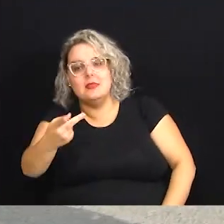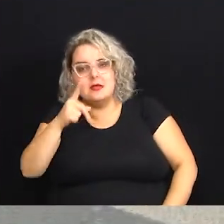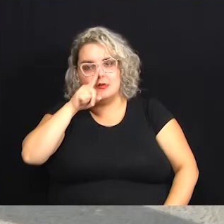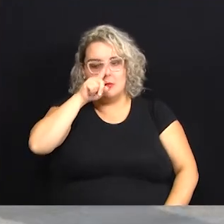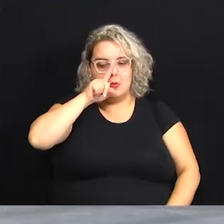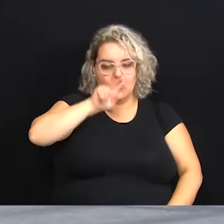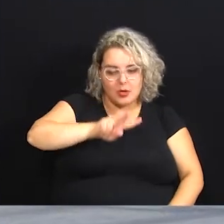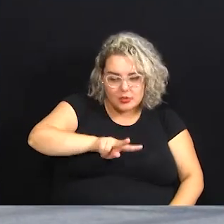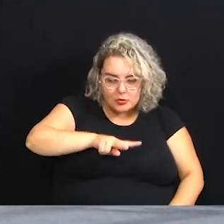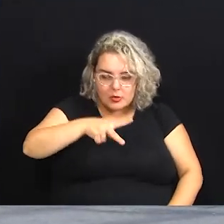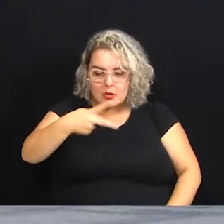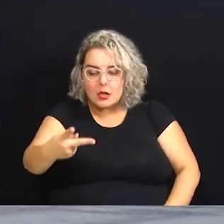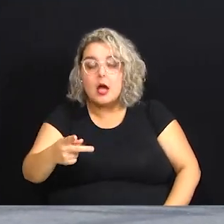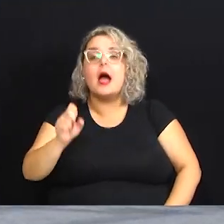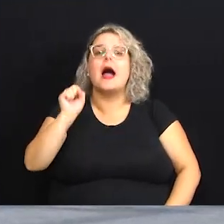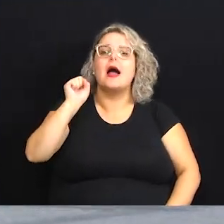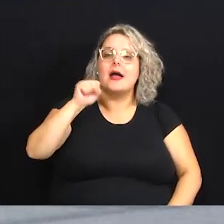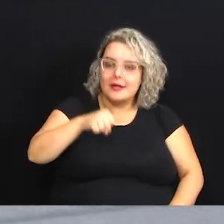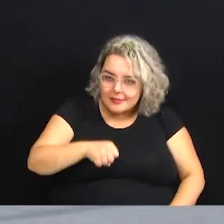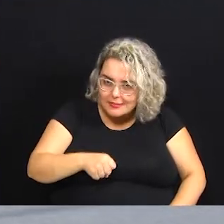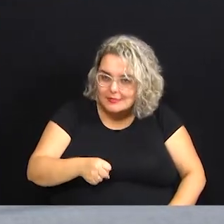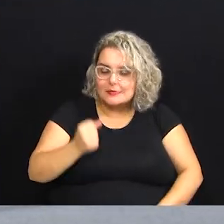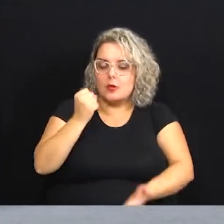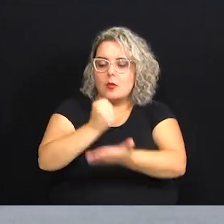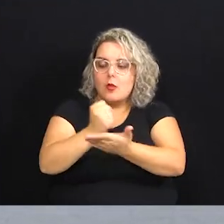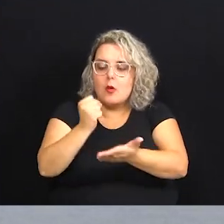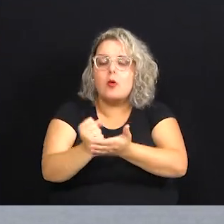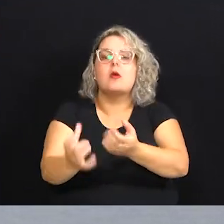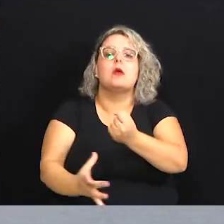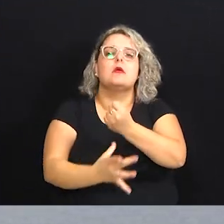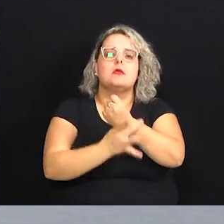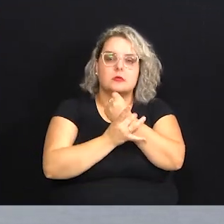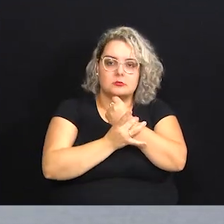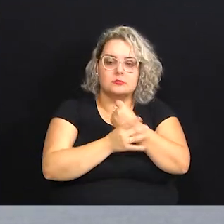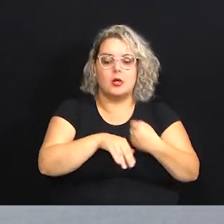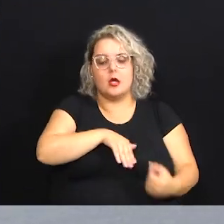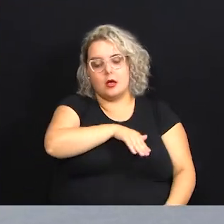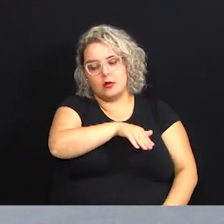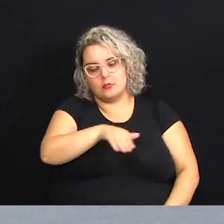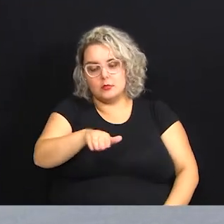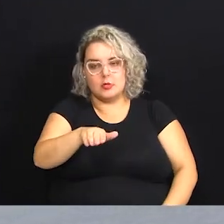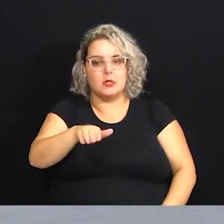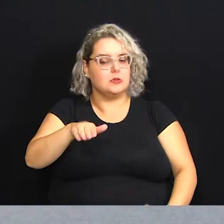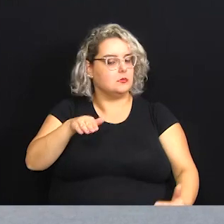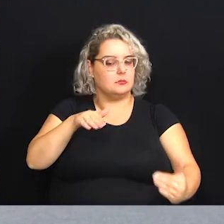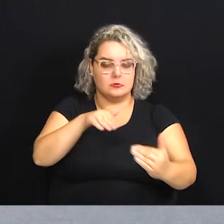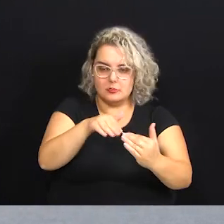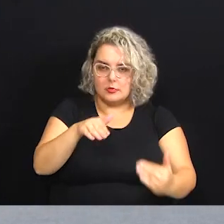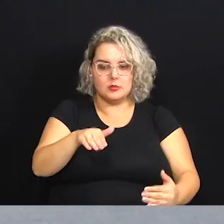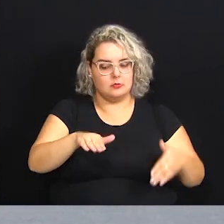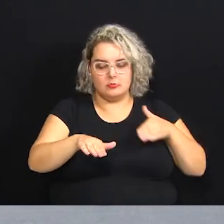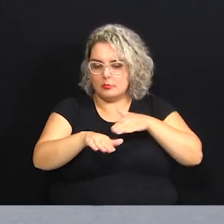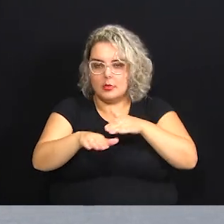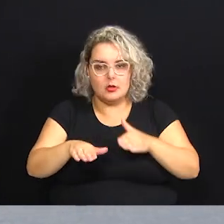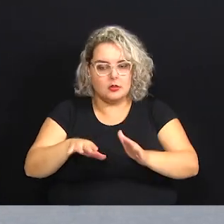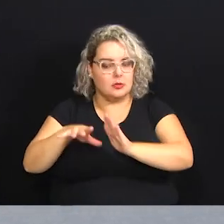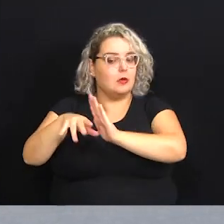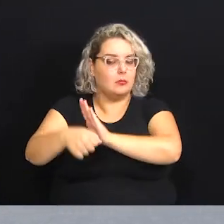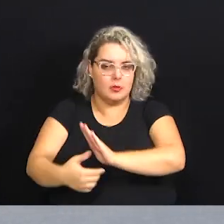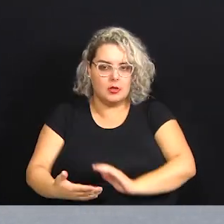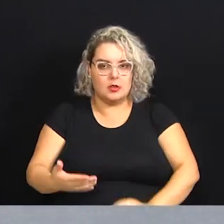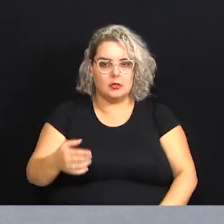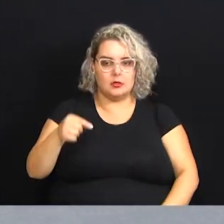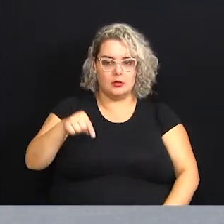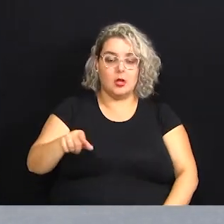aí sim vem uma seguradora. Quando eu transfiro o risco, eu vou sair com o meu carro se eu bater, se baterem em mim, se roubarem um